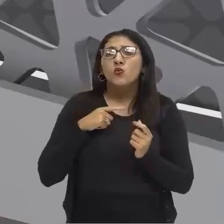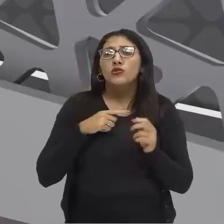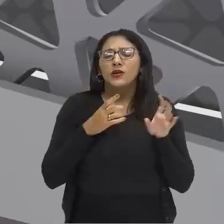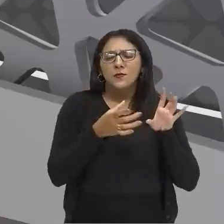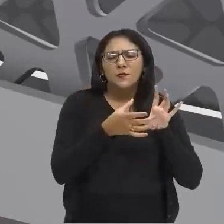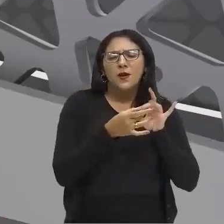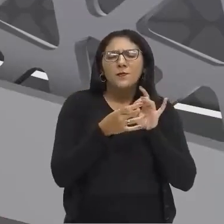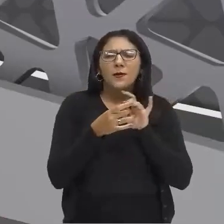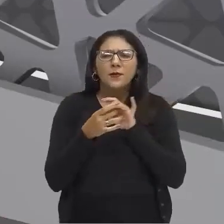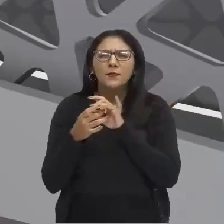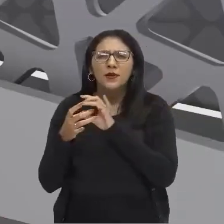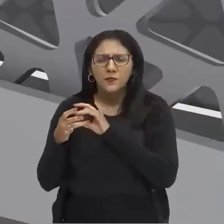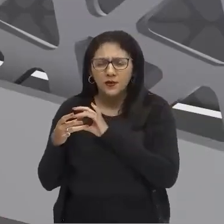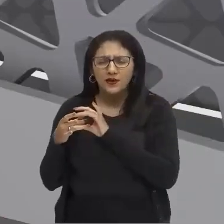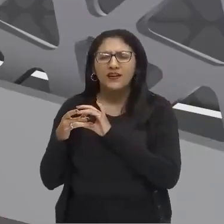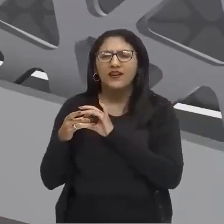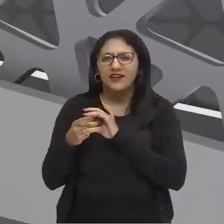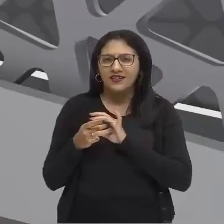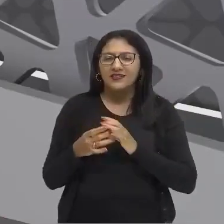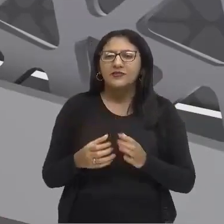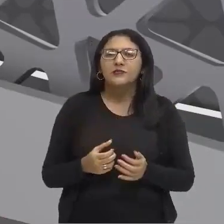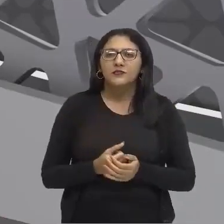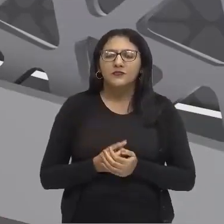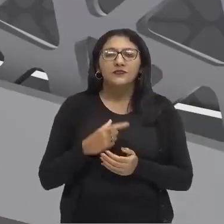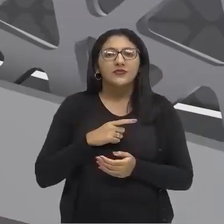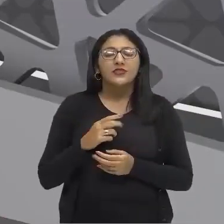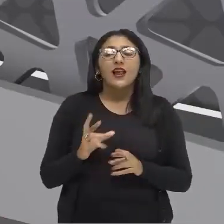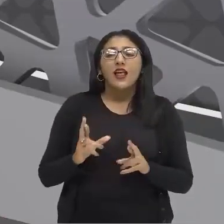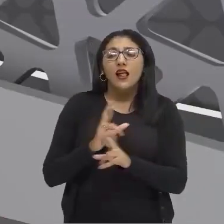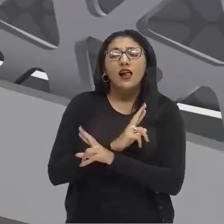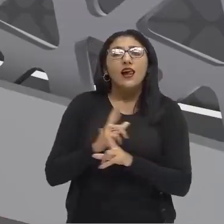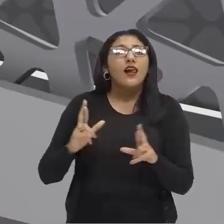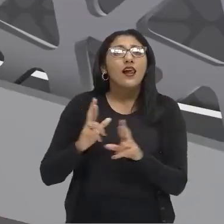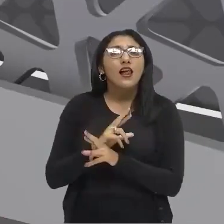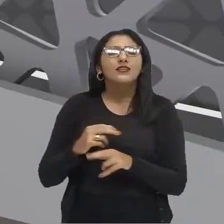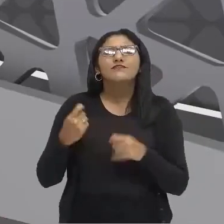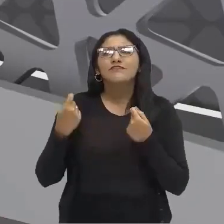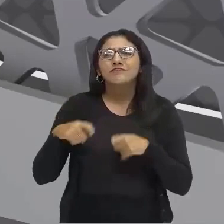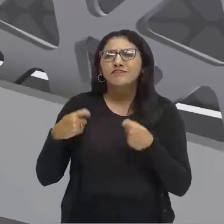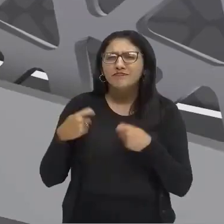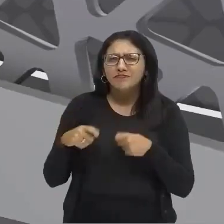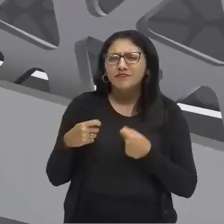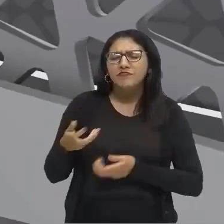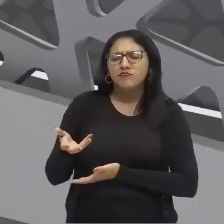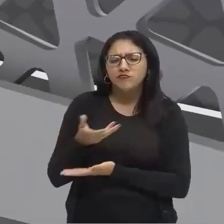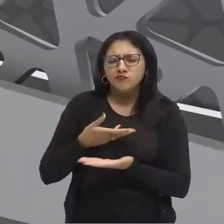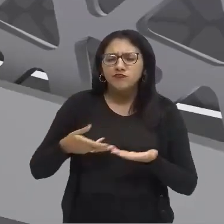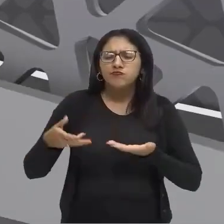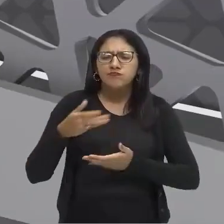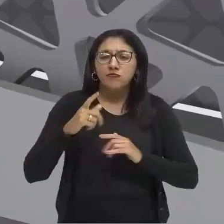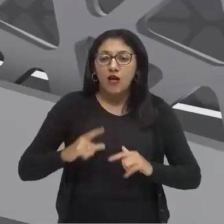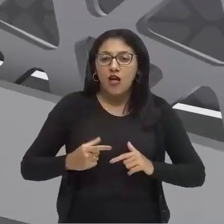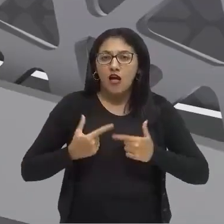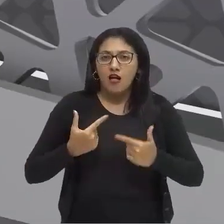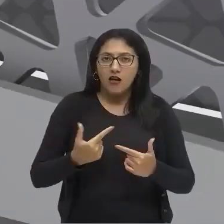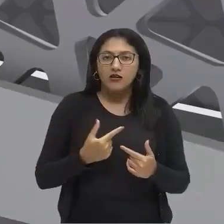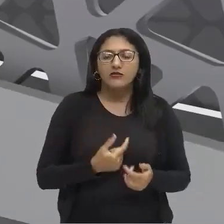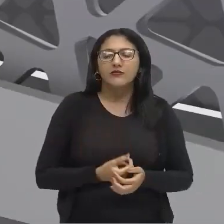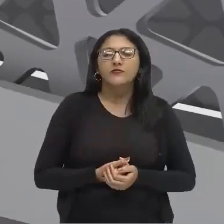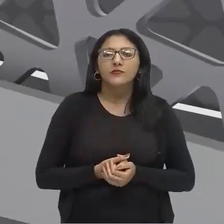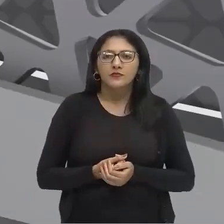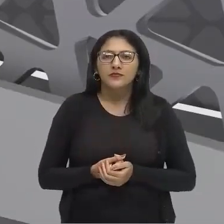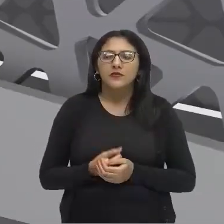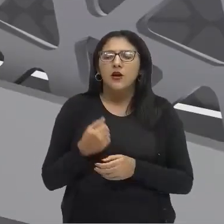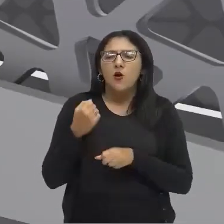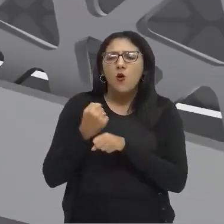Se comunicando, se interligando, falando realmente que nós precisamos ter ações diferenciadas, certo? Para